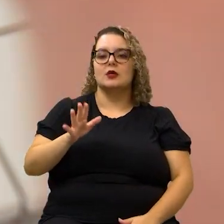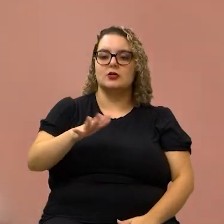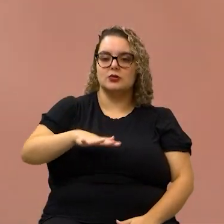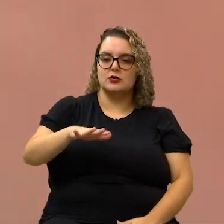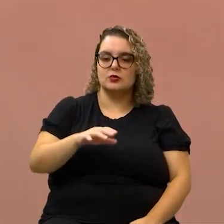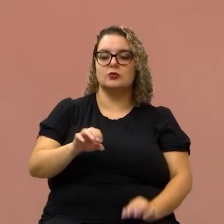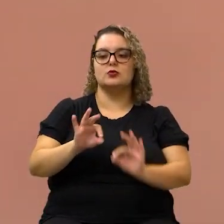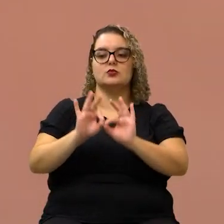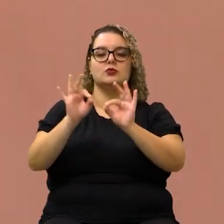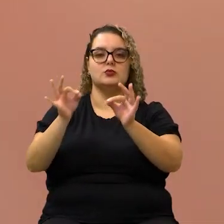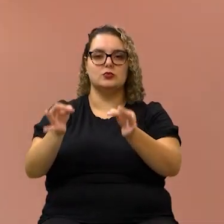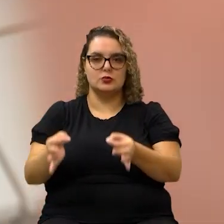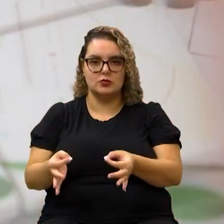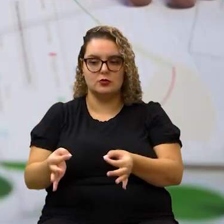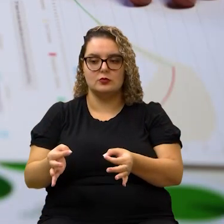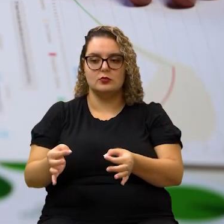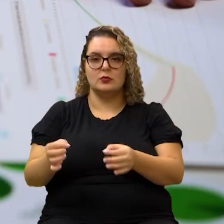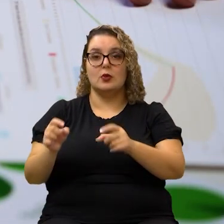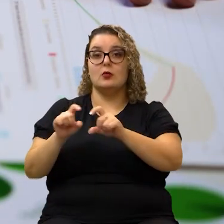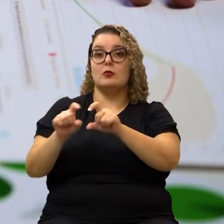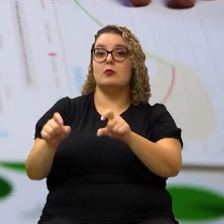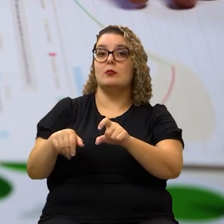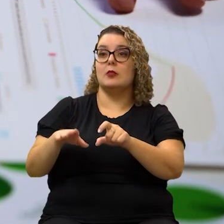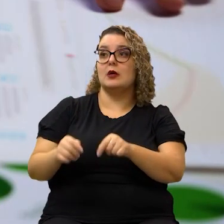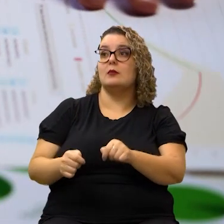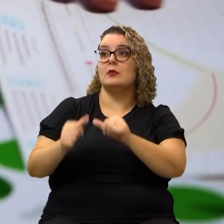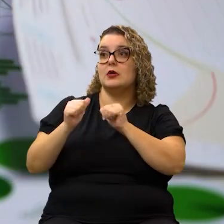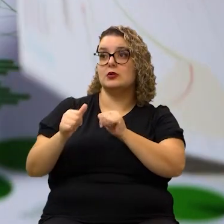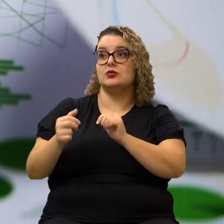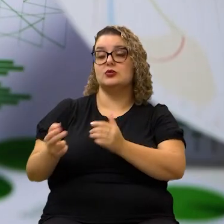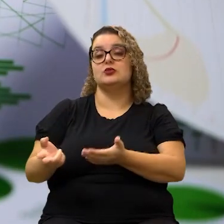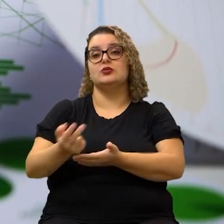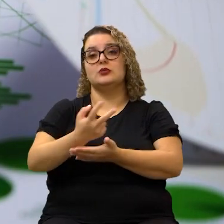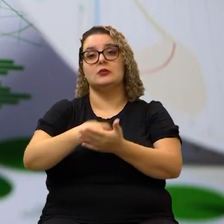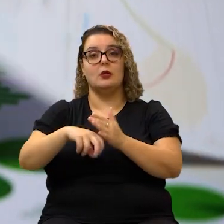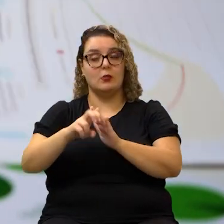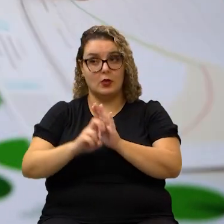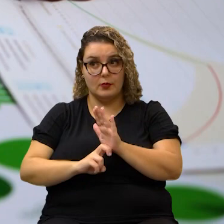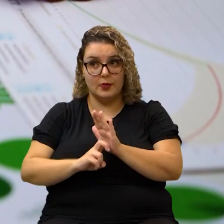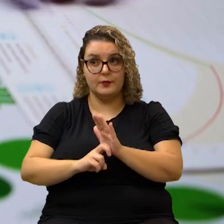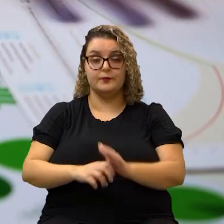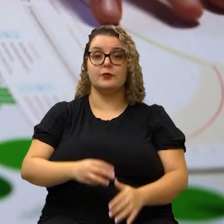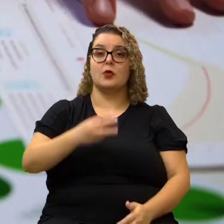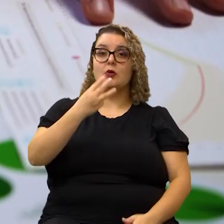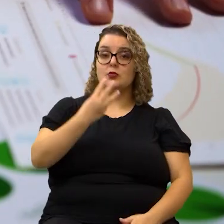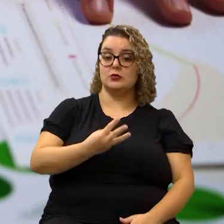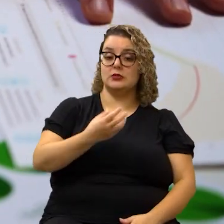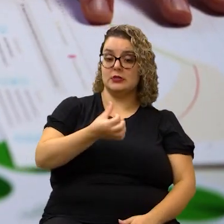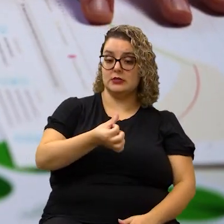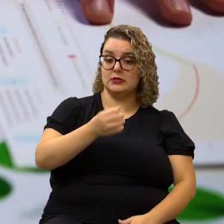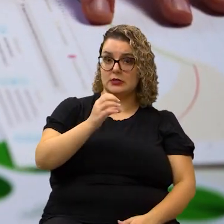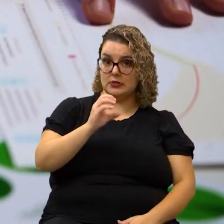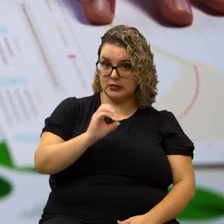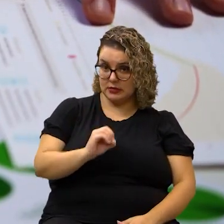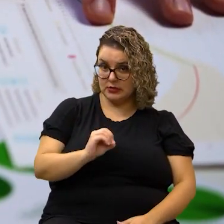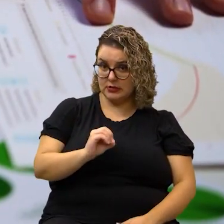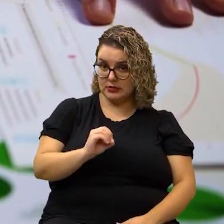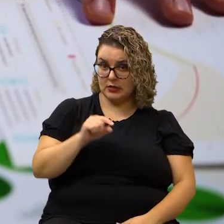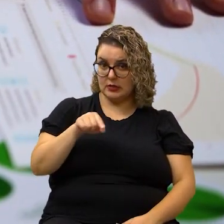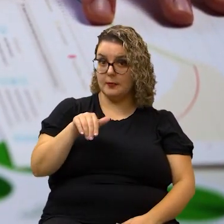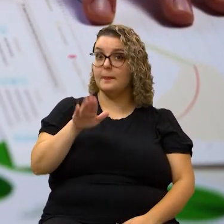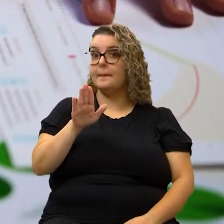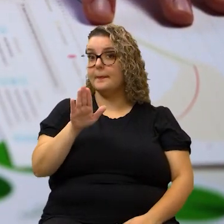na categoria do Simples com uma faixa mais benéfica de tributação. Entre os 360 mil, ou seja, acima